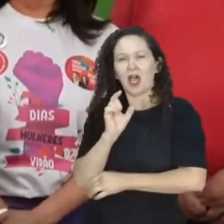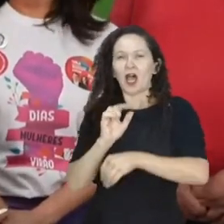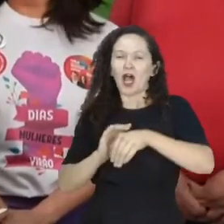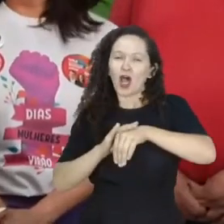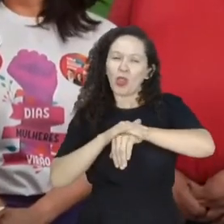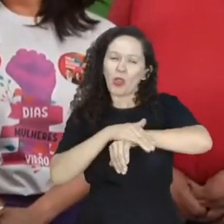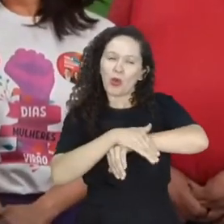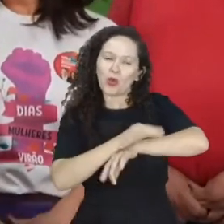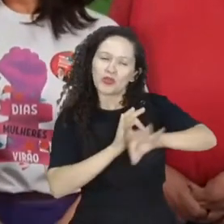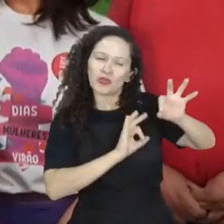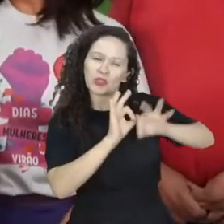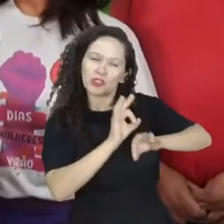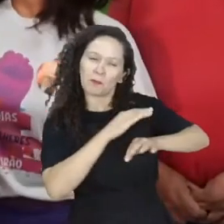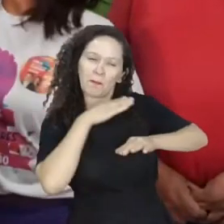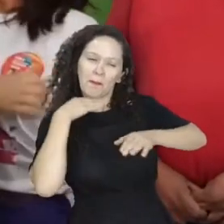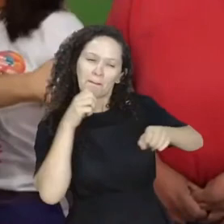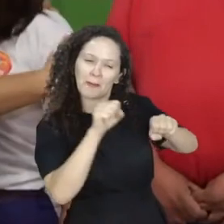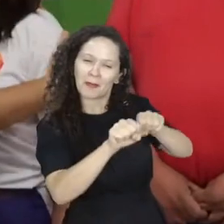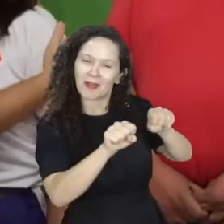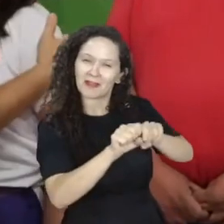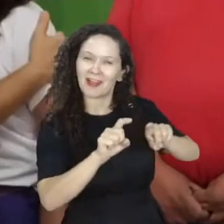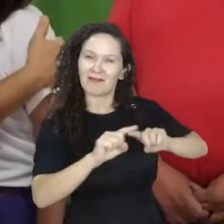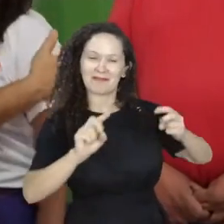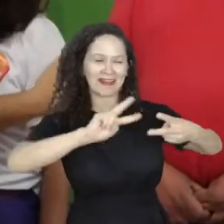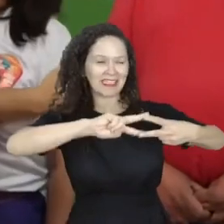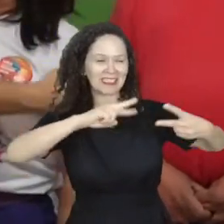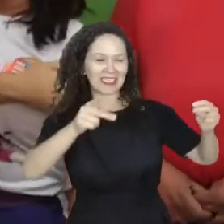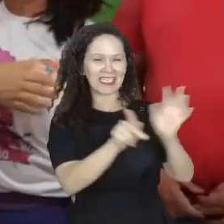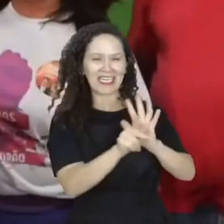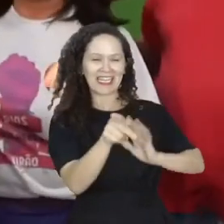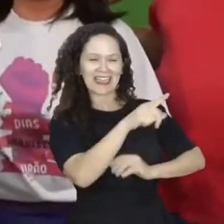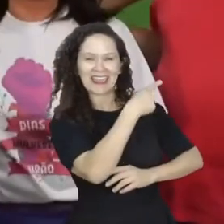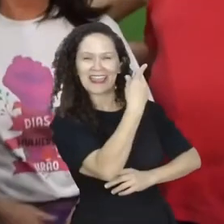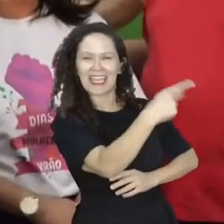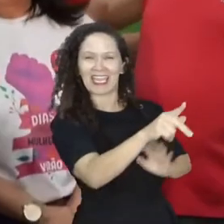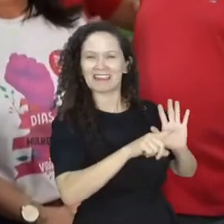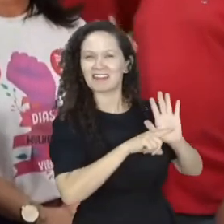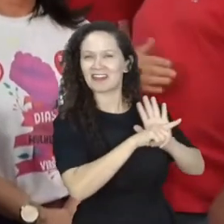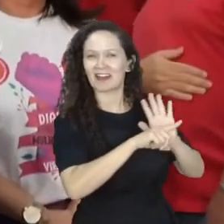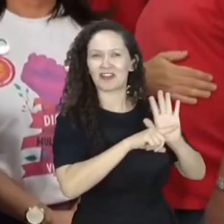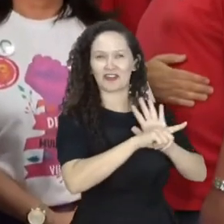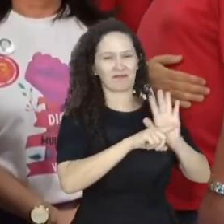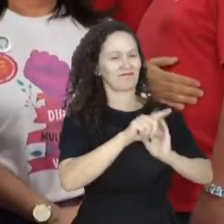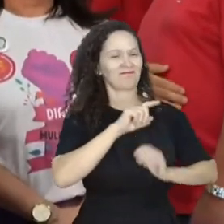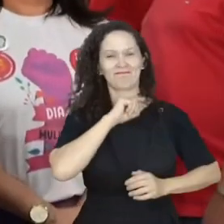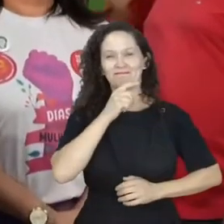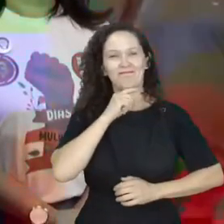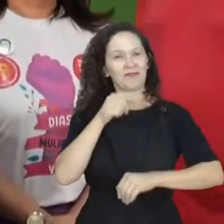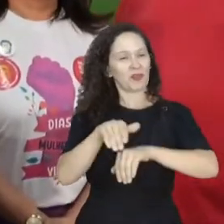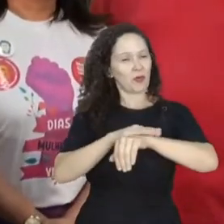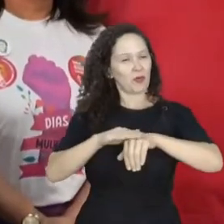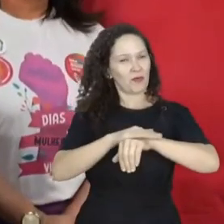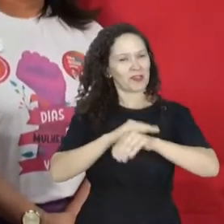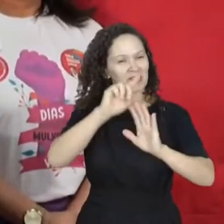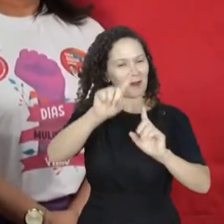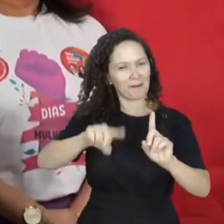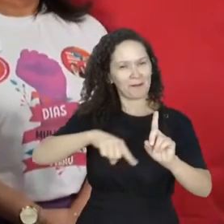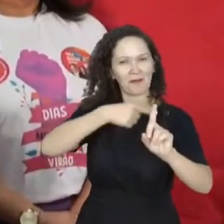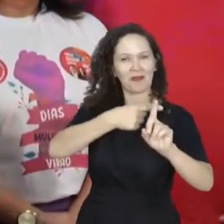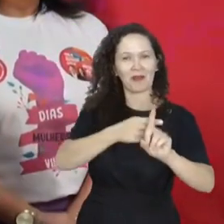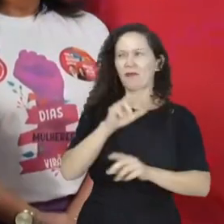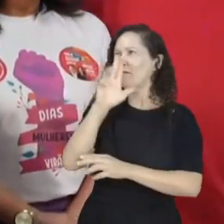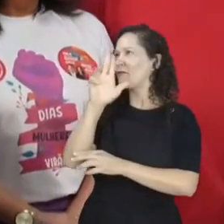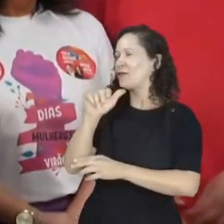dia seguinte, mas como o DNA dele é negativista, ele não consegue falar coisa positiva. É por